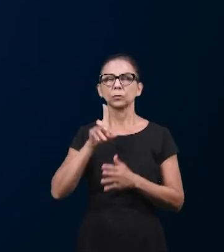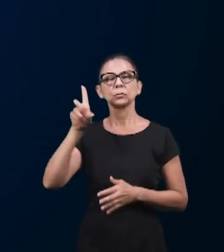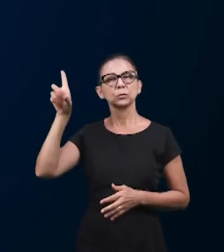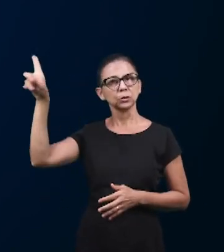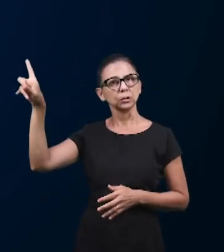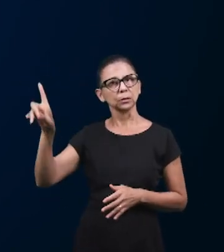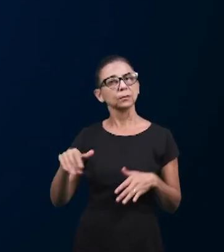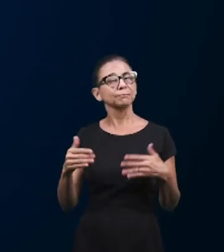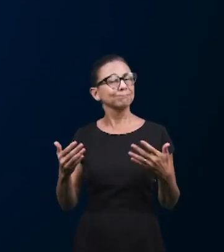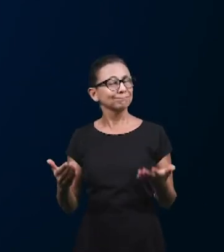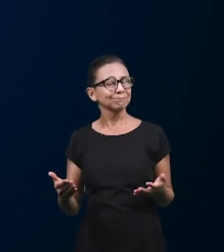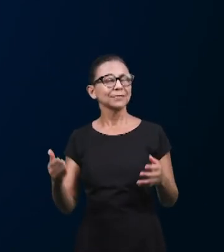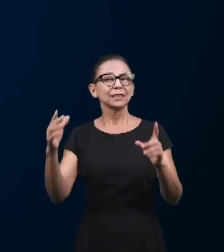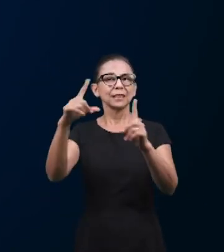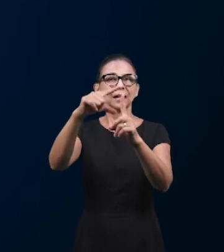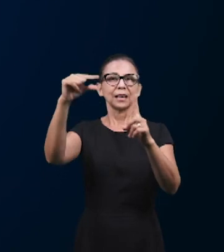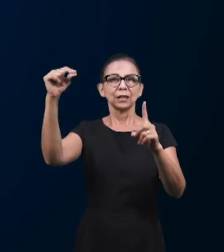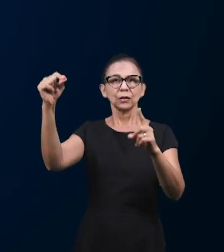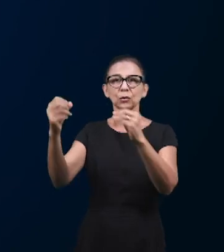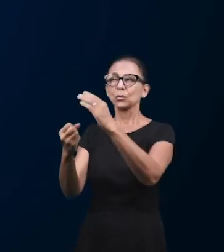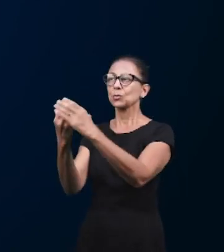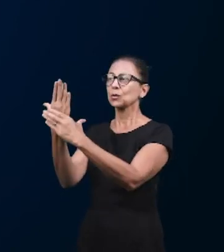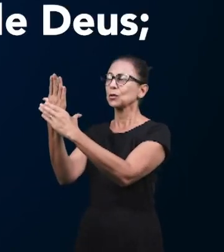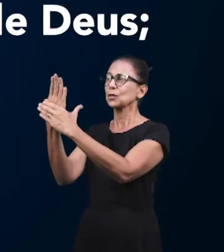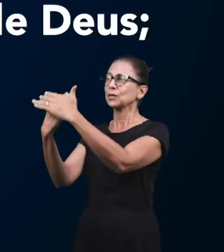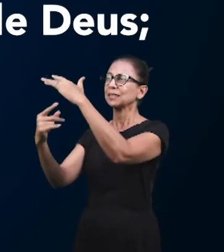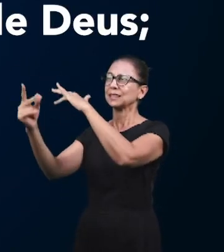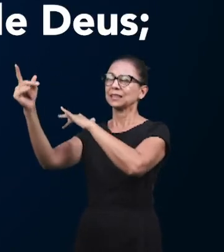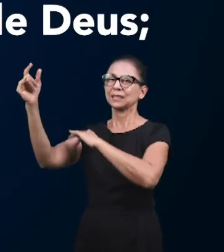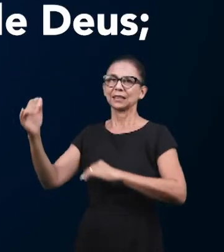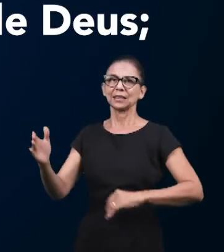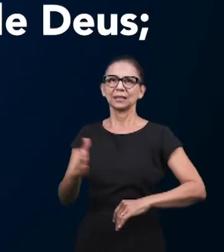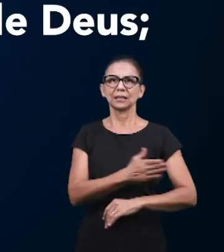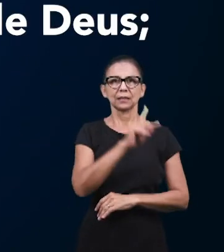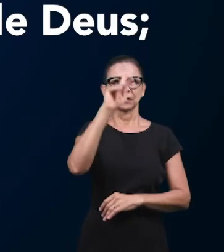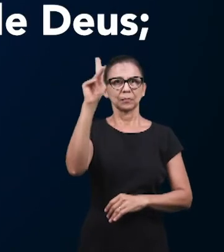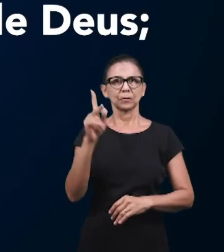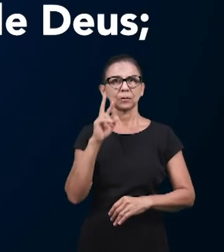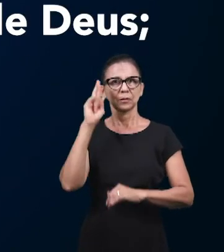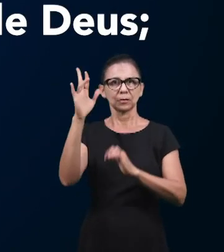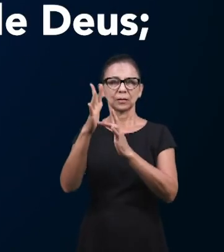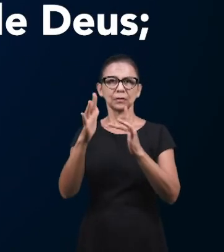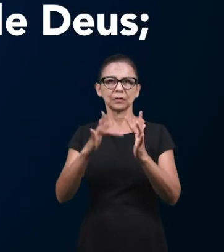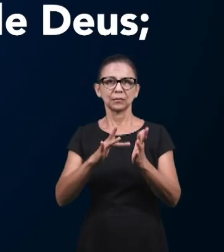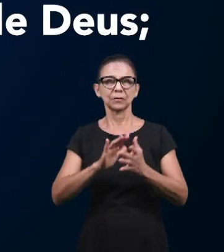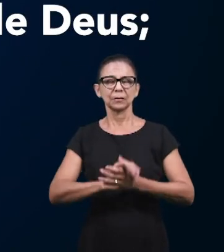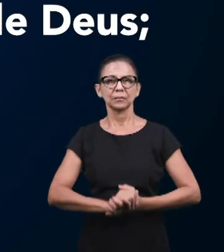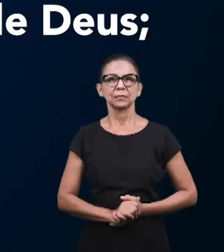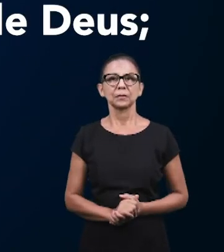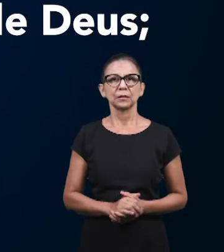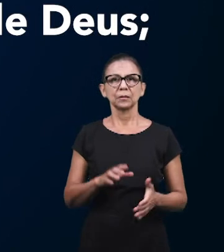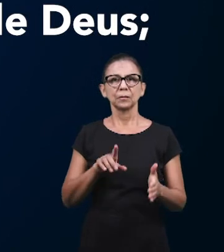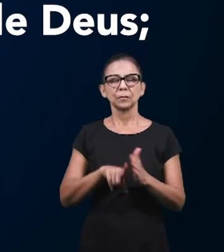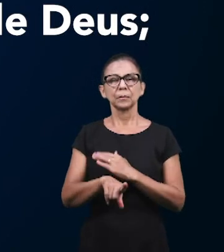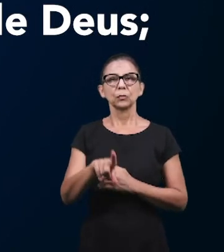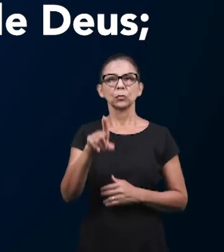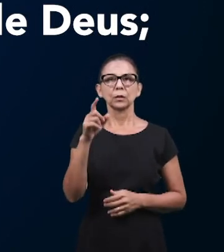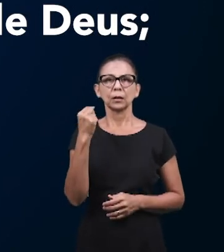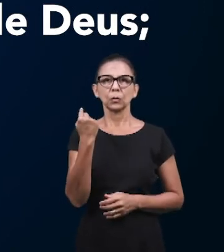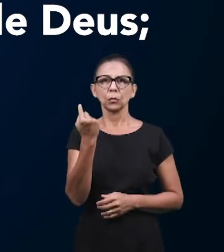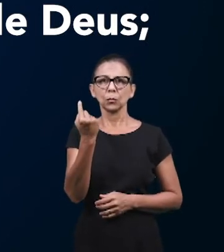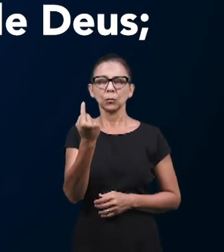Deus. Portanto, a eleição tem origem na eternidade. La paz del Señor, hermanos. Respondiendo a la pregunta número 1,